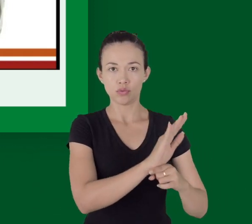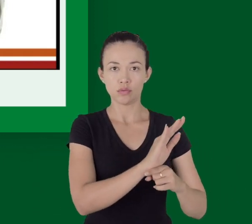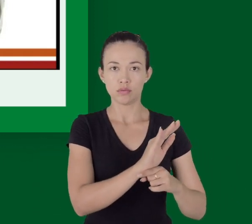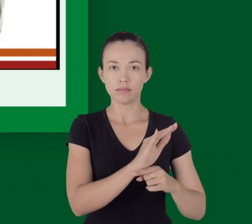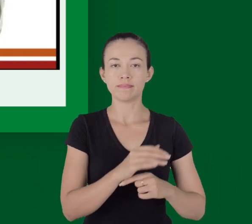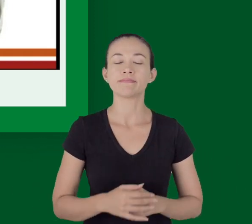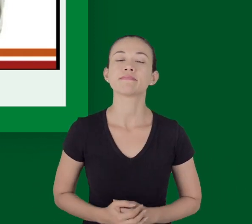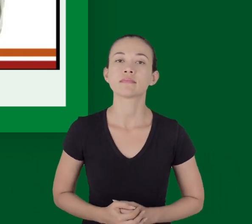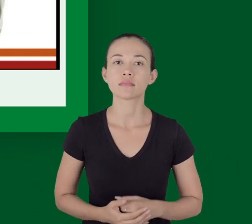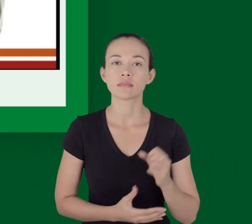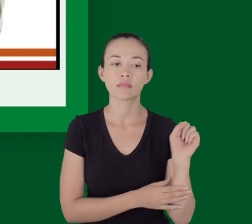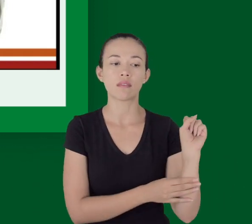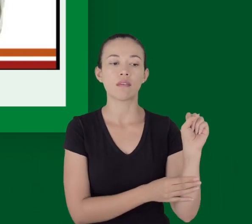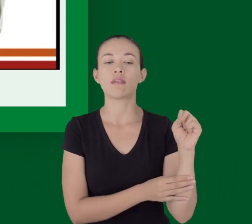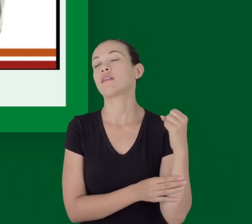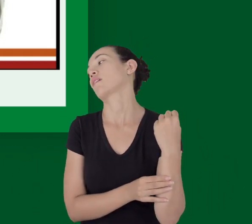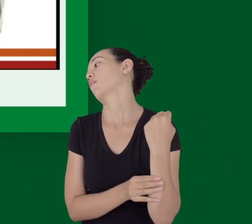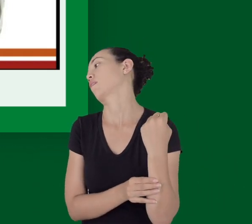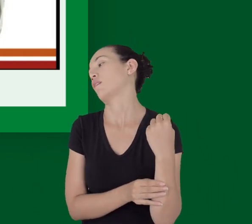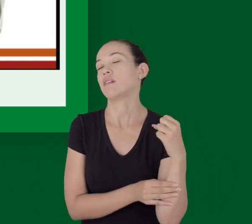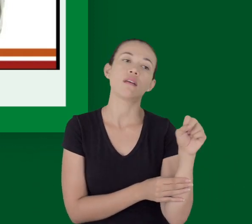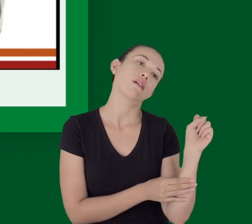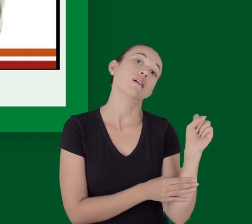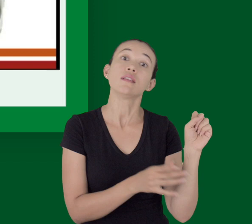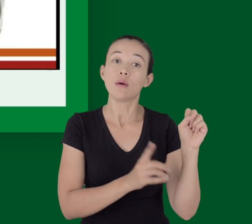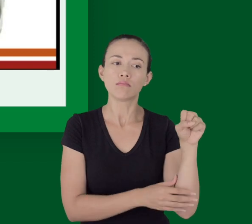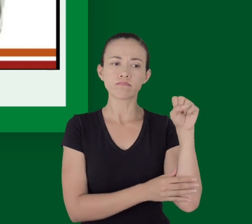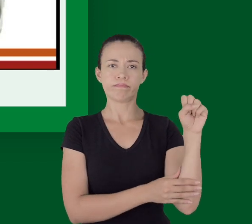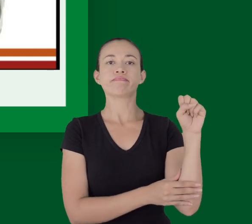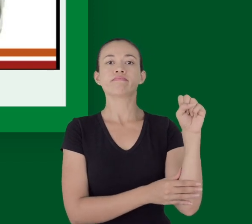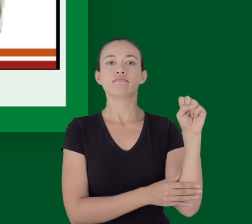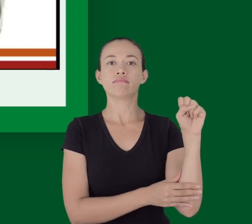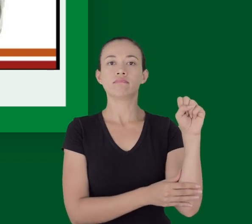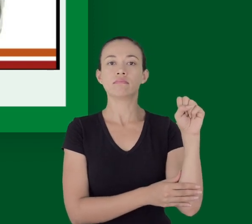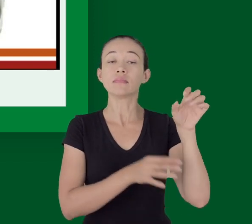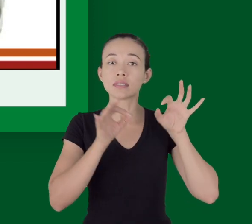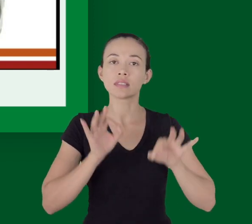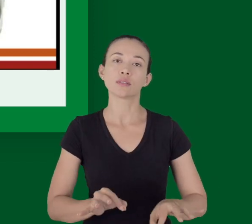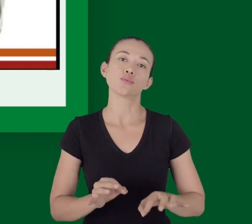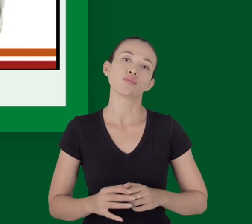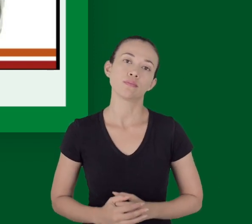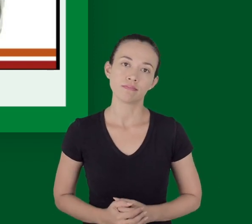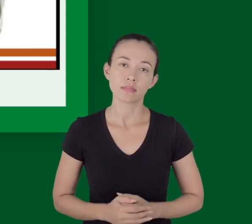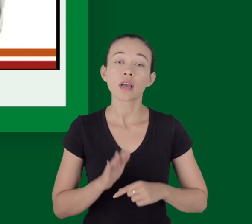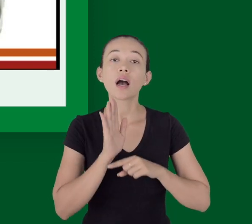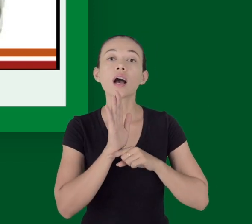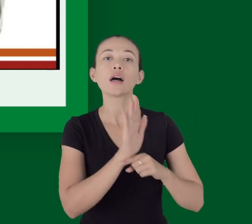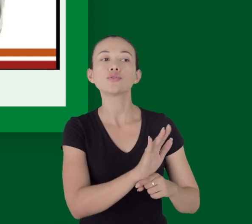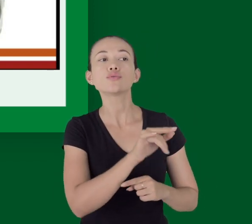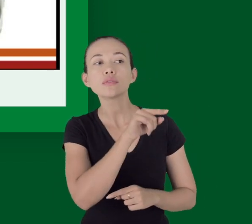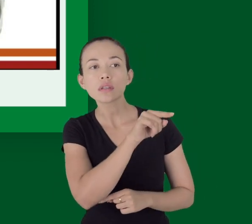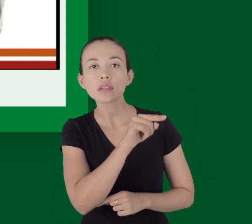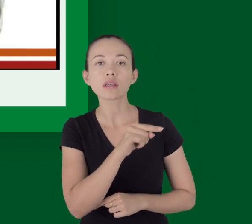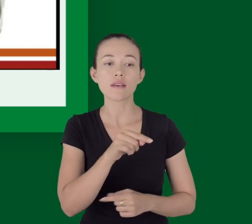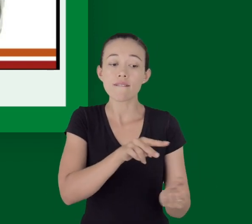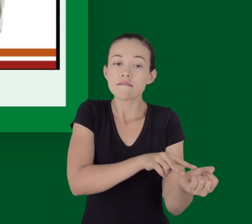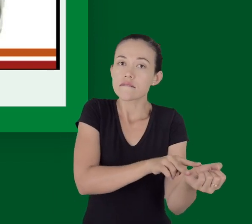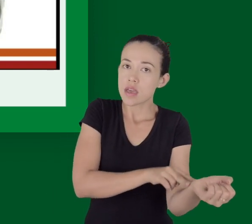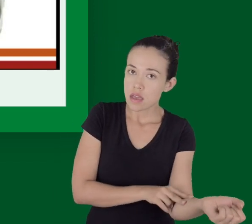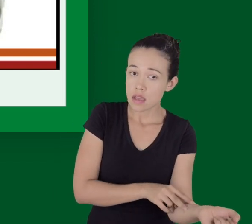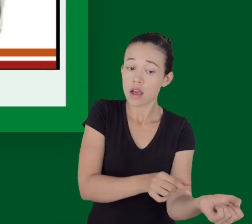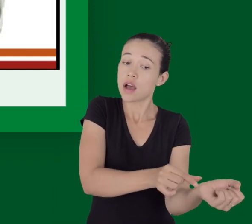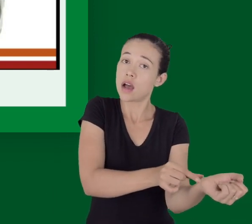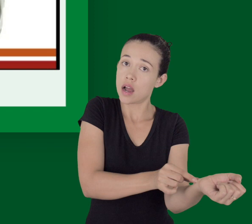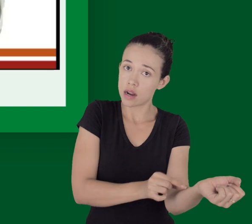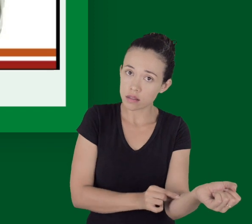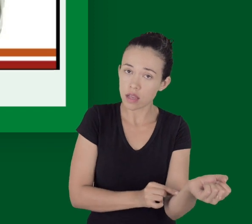posição neutra, alinhamento mento-esternal, nada de cabeça rotacionada, eu estou preservando a integridade cerebral. Então, não posso